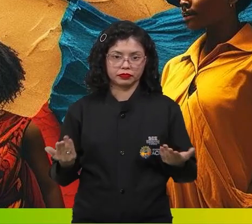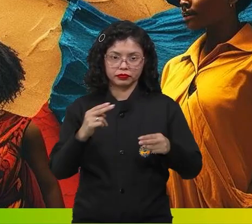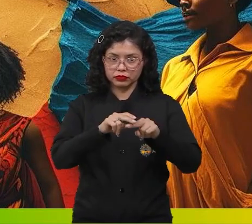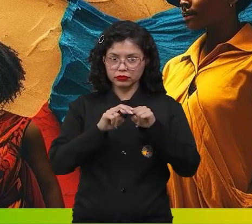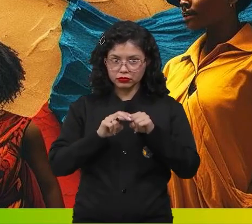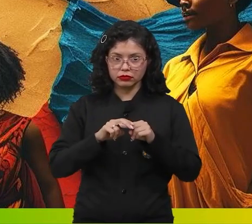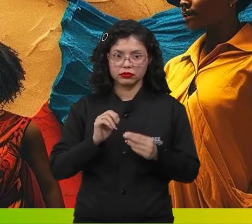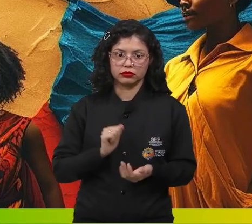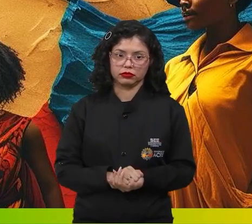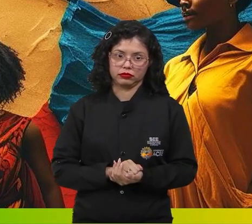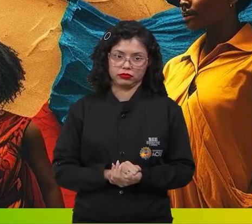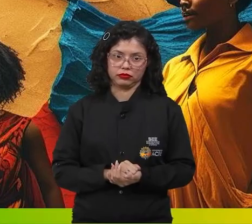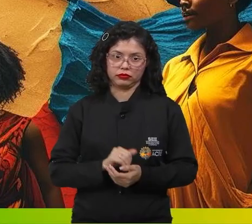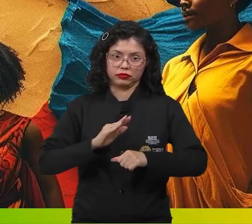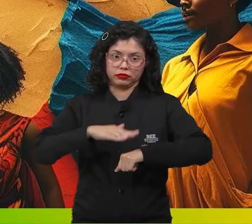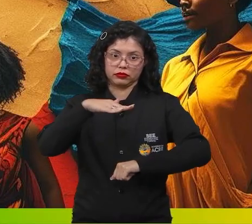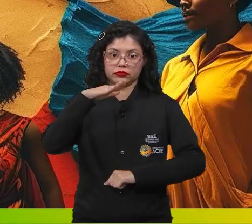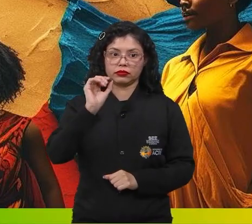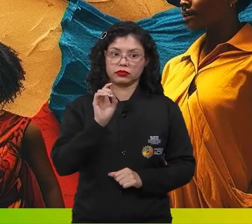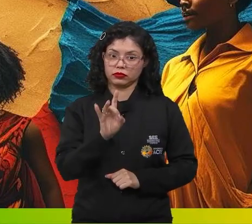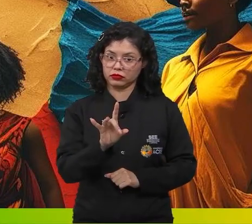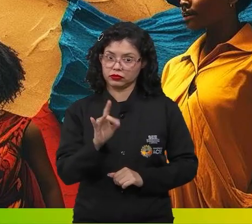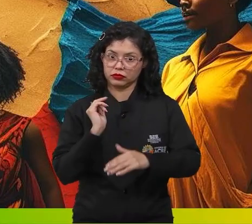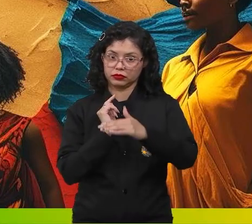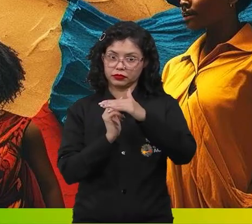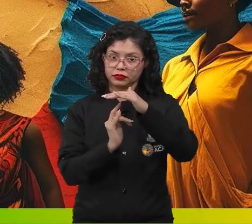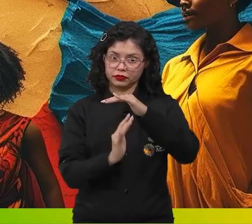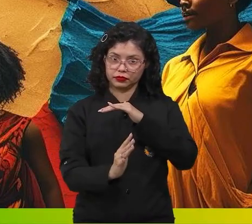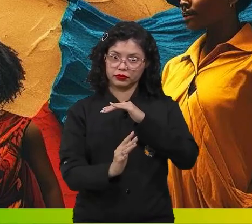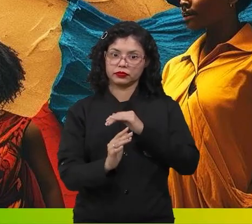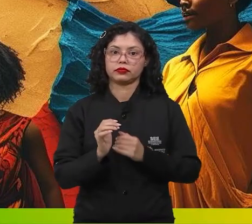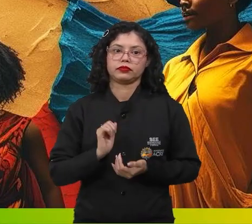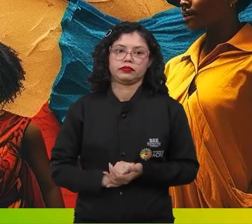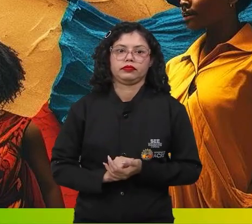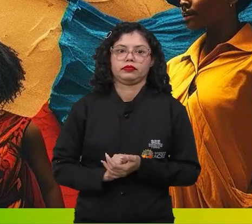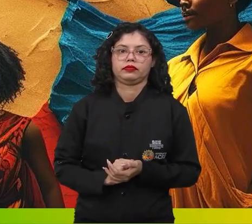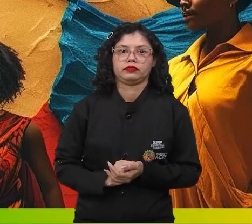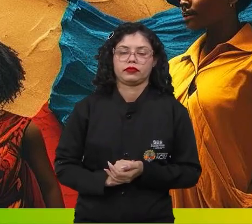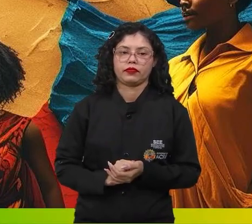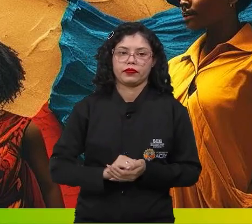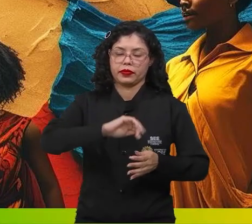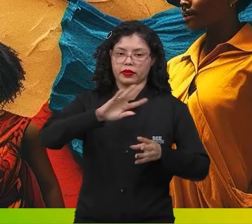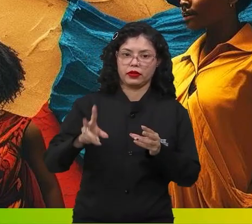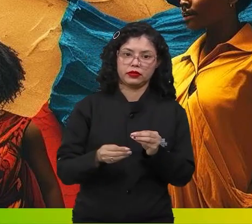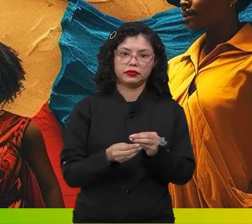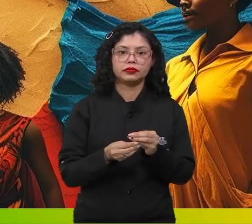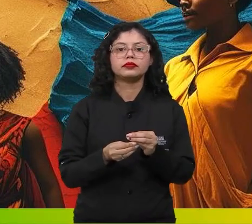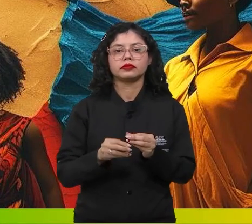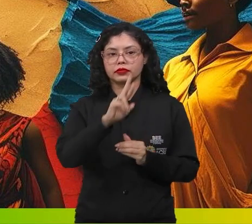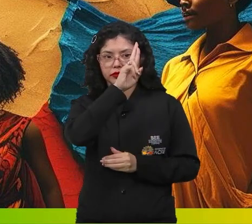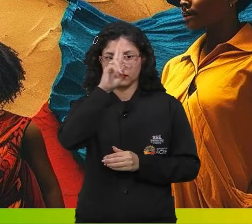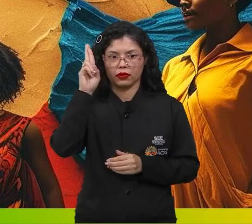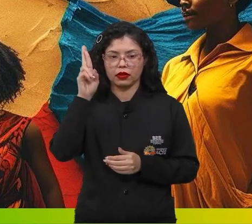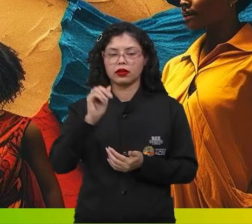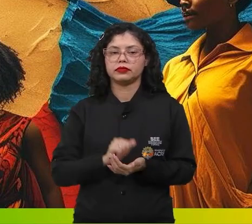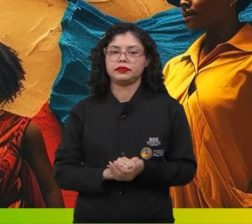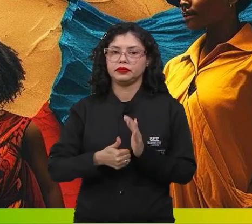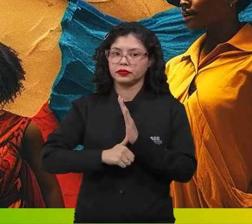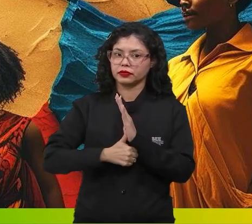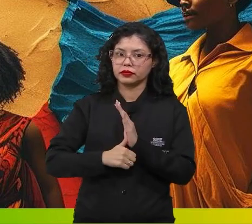diz aqui, é mais que apenas uma migração. É uma rede complexa de